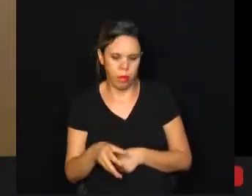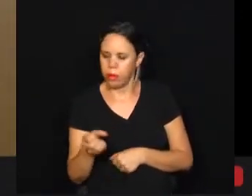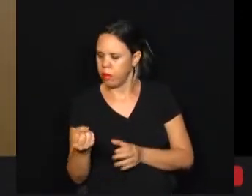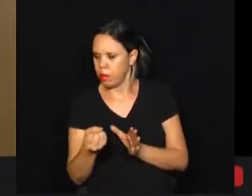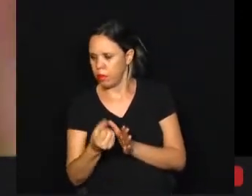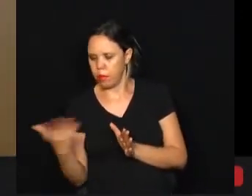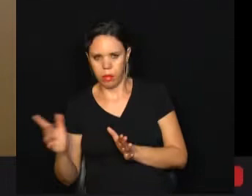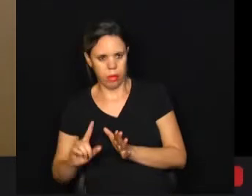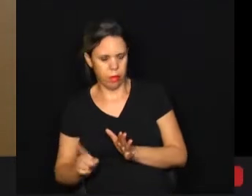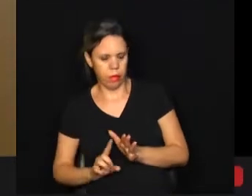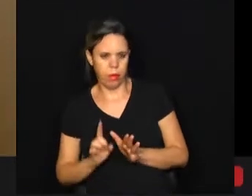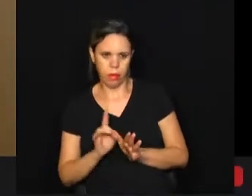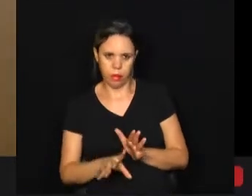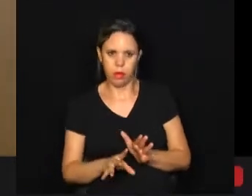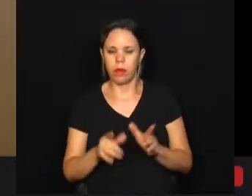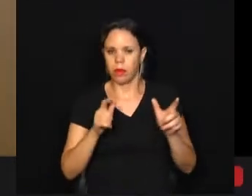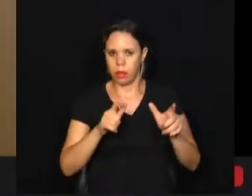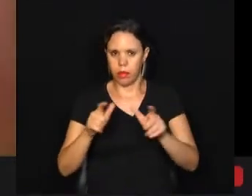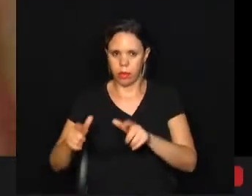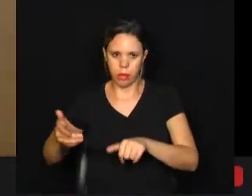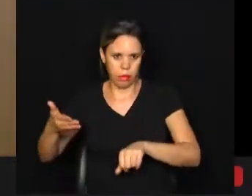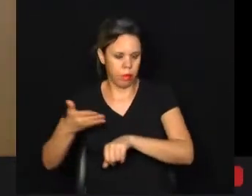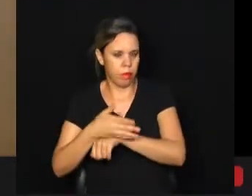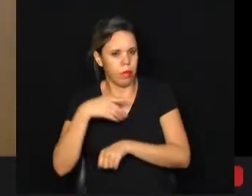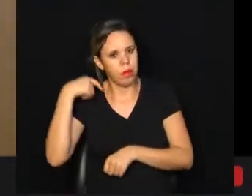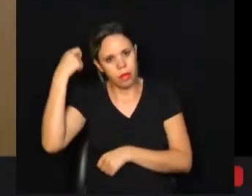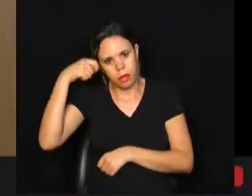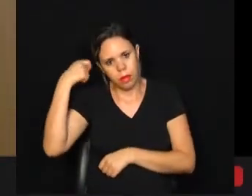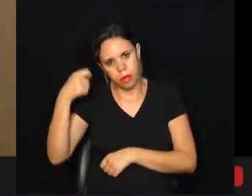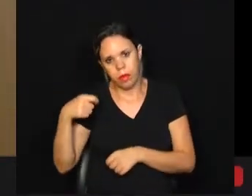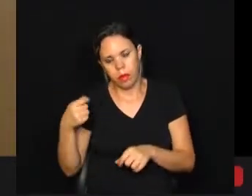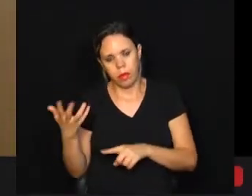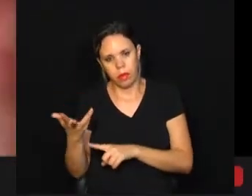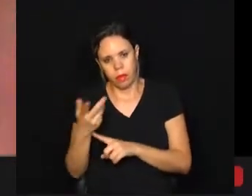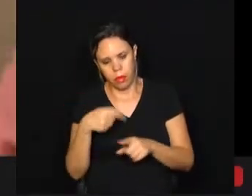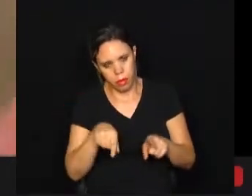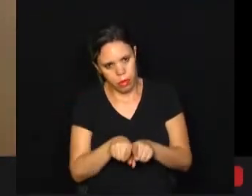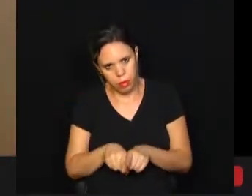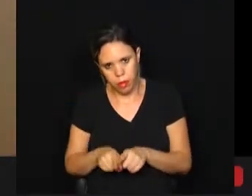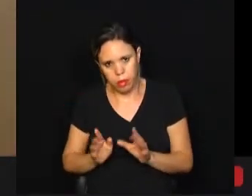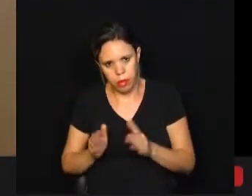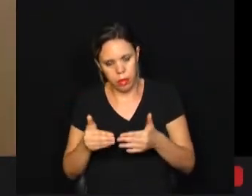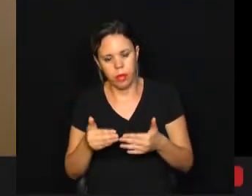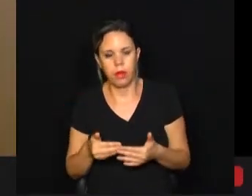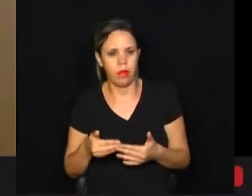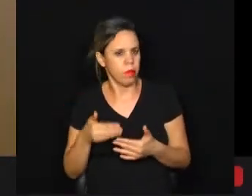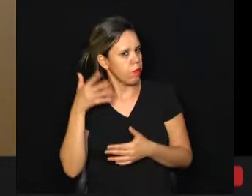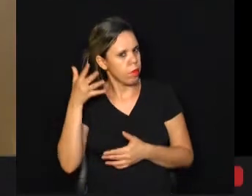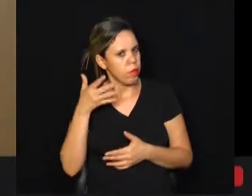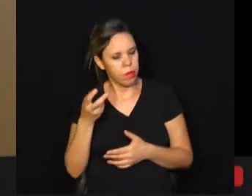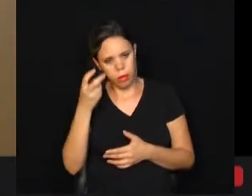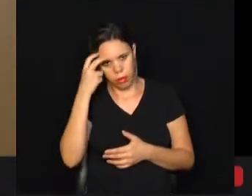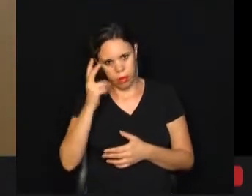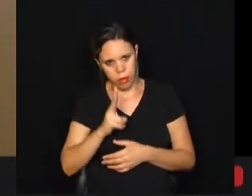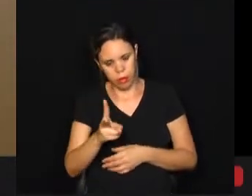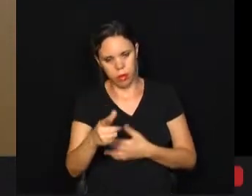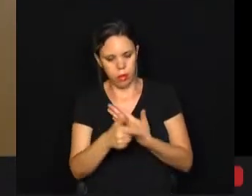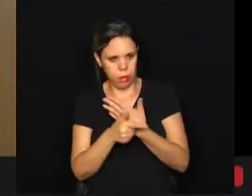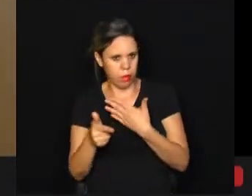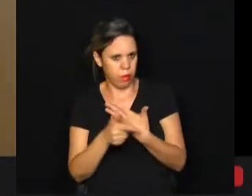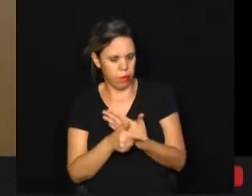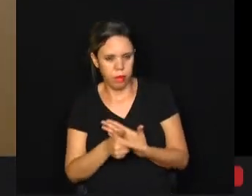dela. Nesse lugar entram as artes, nesse lugar entra o Fórum Permanente de Cultura, que teve um papel